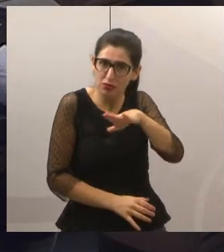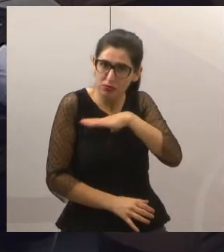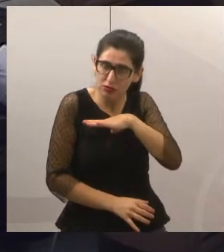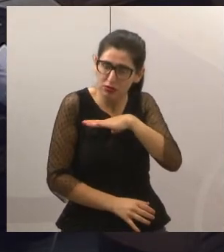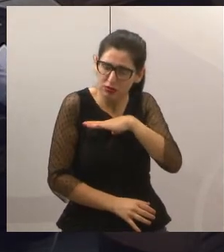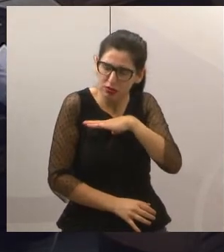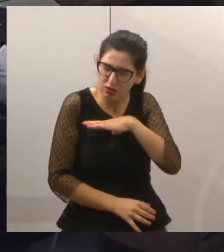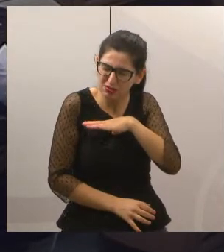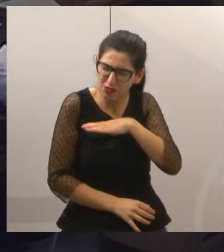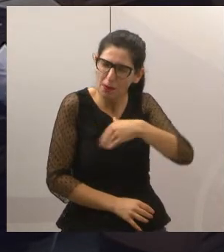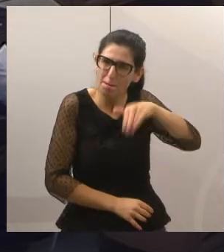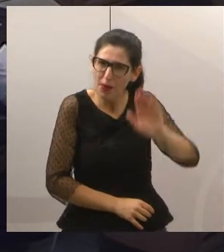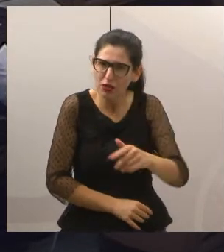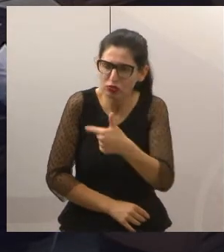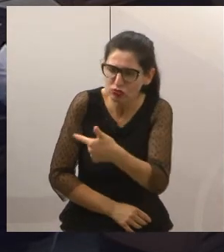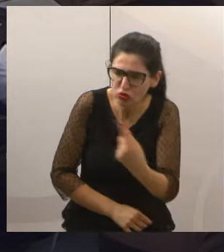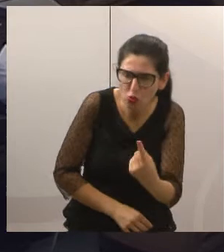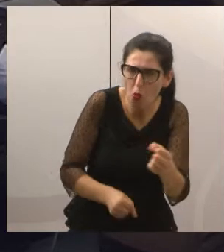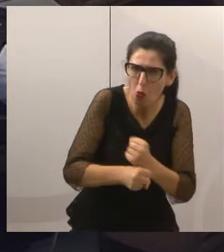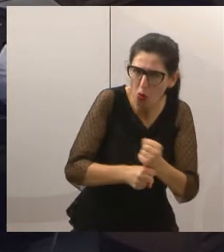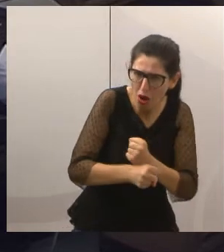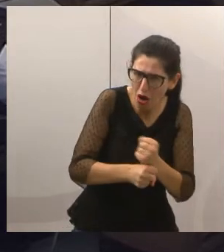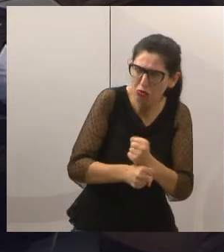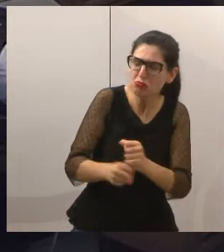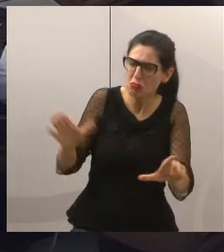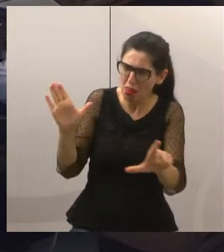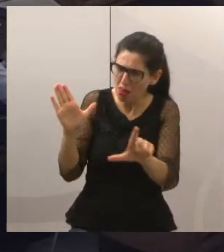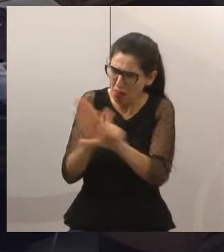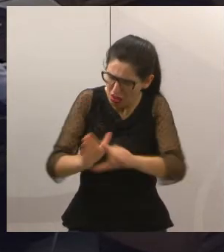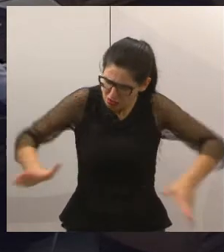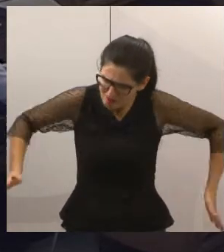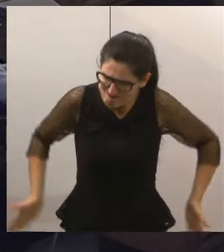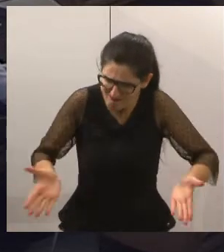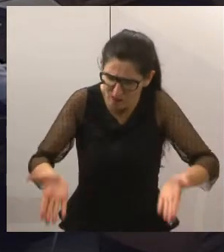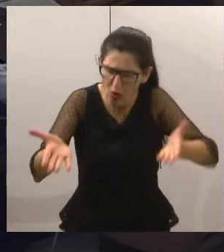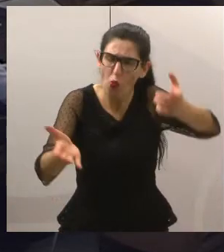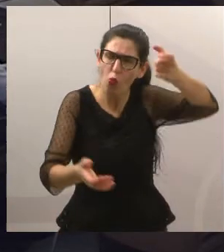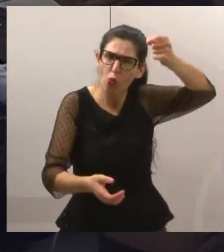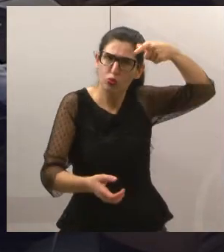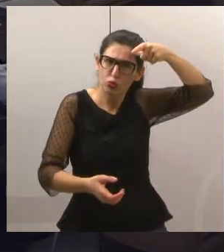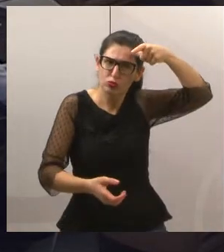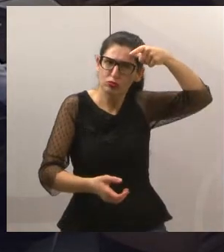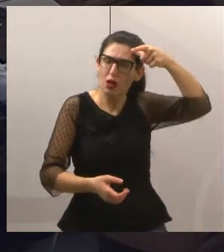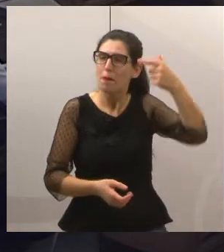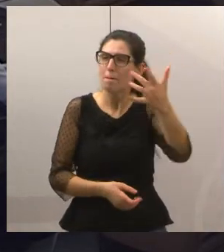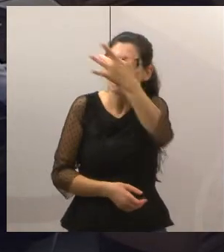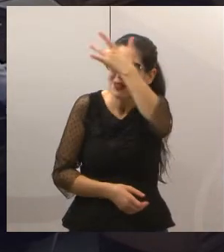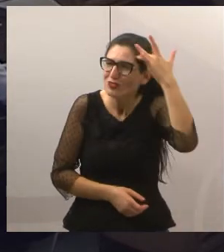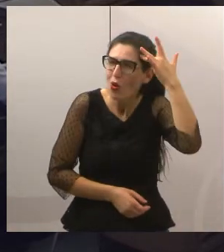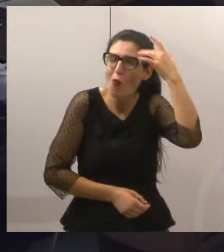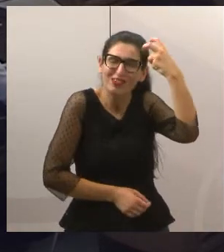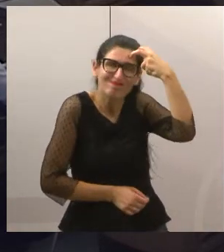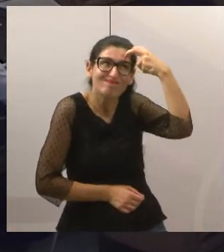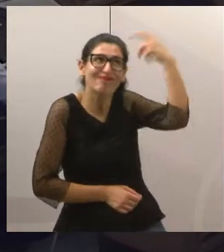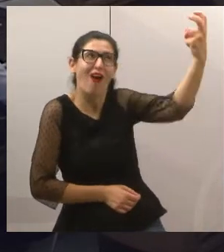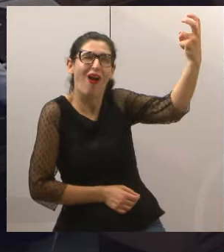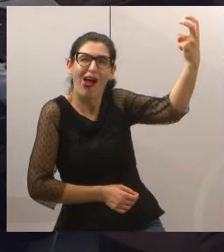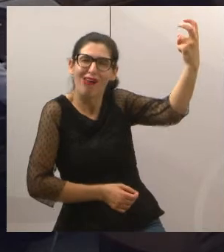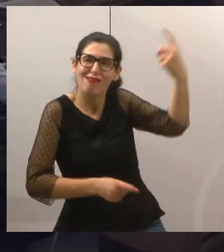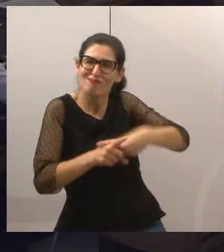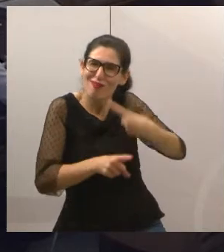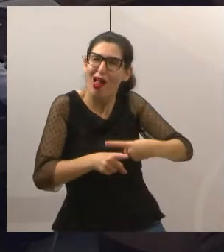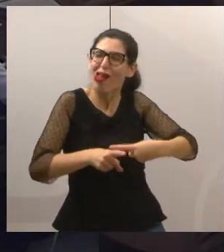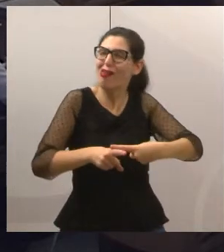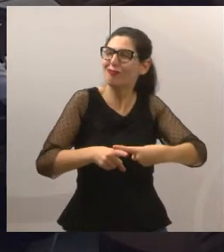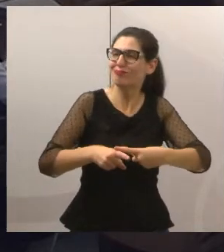Tem mais de 21 anos que existe essa Lei de Incentivo à Cultura no município. E a gente percebe que vem diminuindo esse